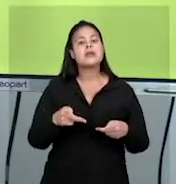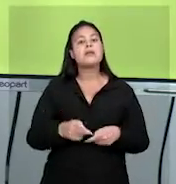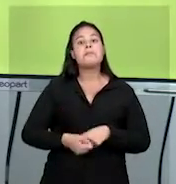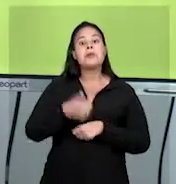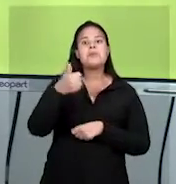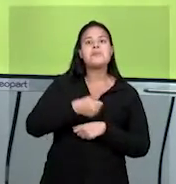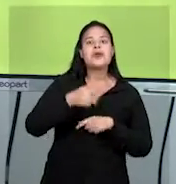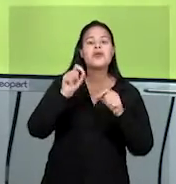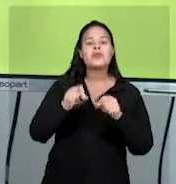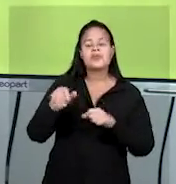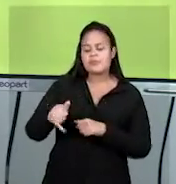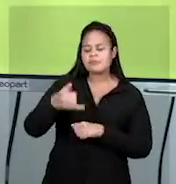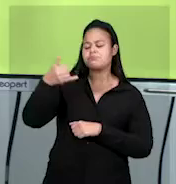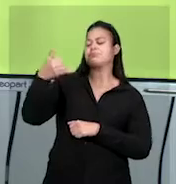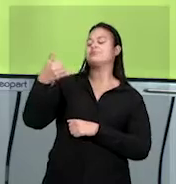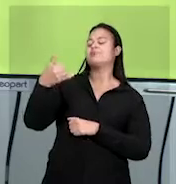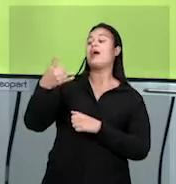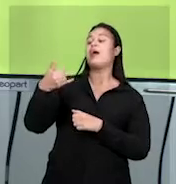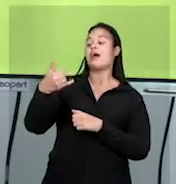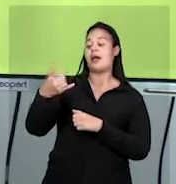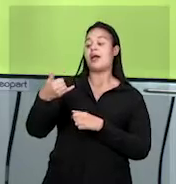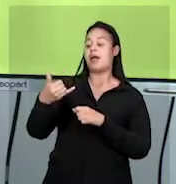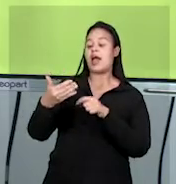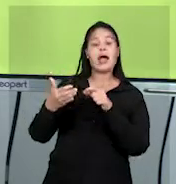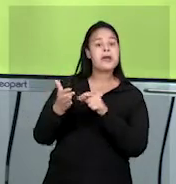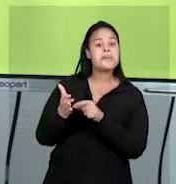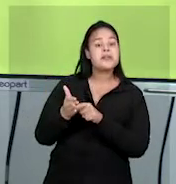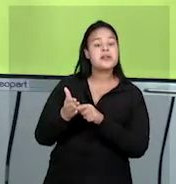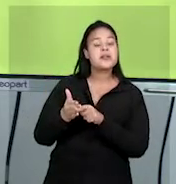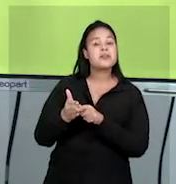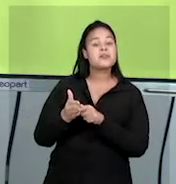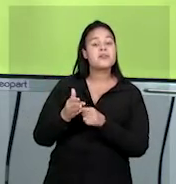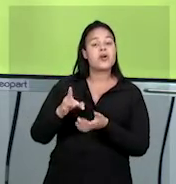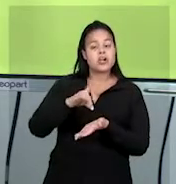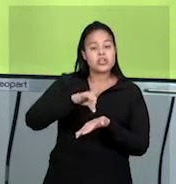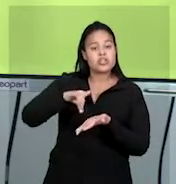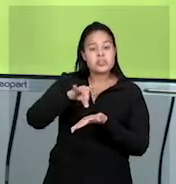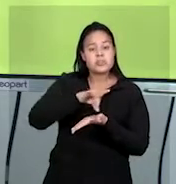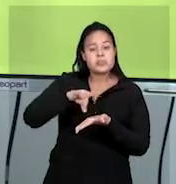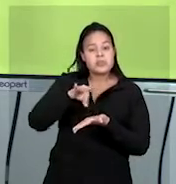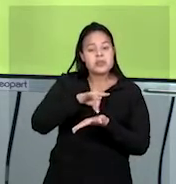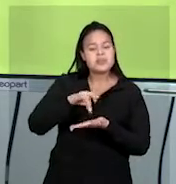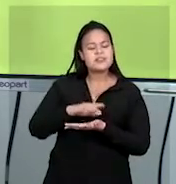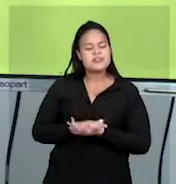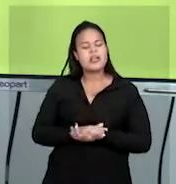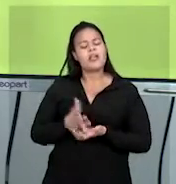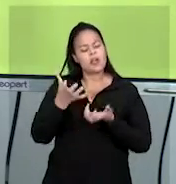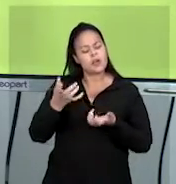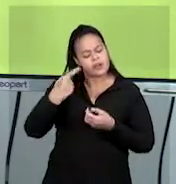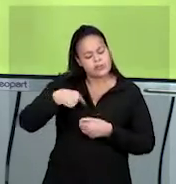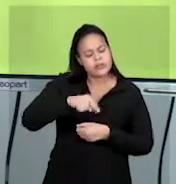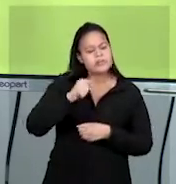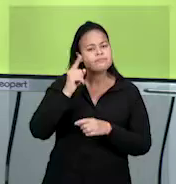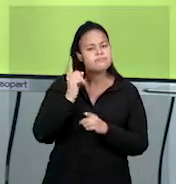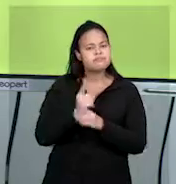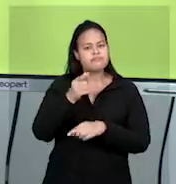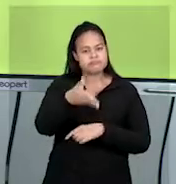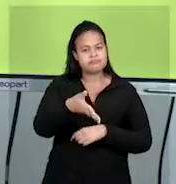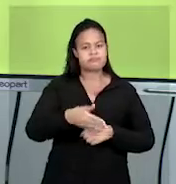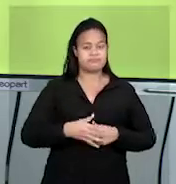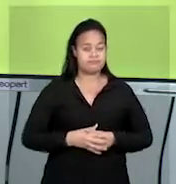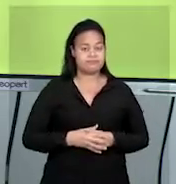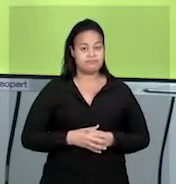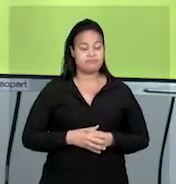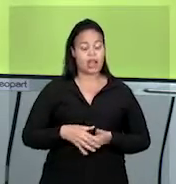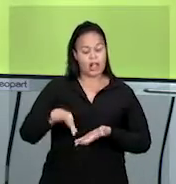faz é abrir o aplicativo do nosso celular que se conecta ao GPS e falar, eu quero chegar em tal lugar. E aí